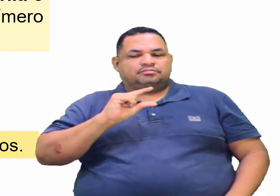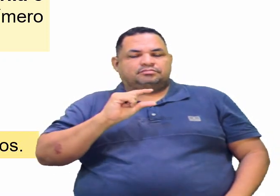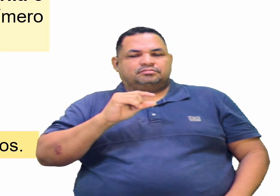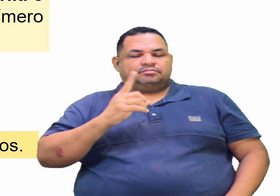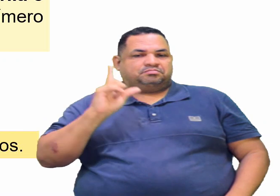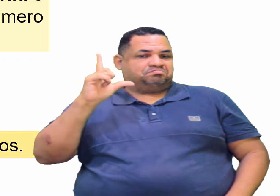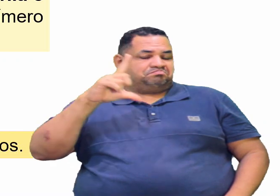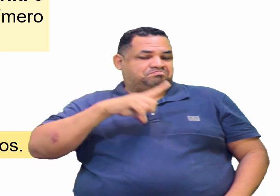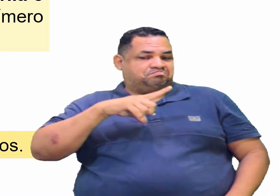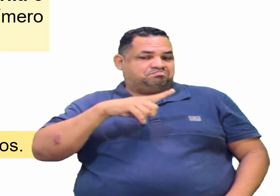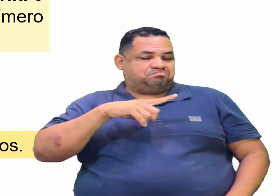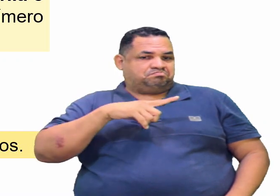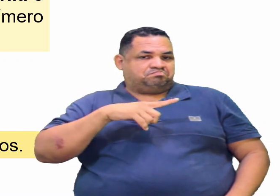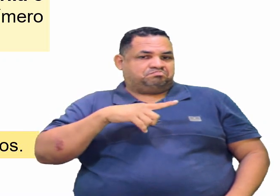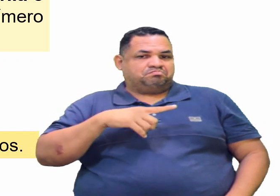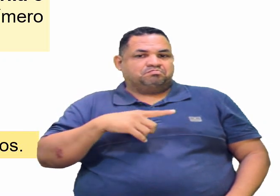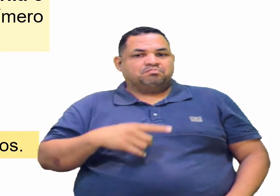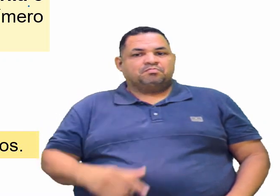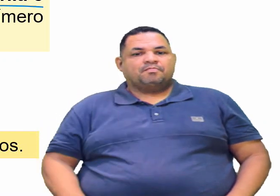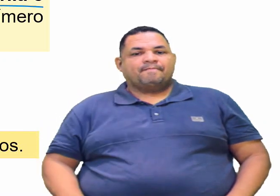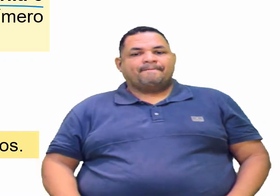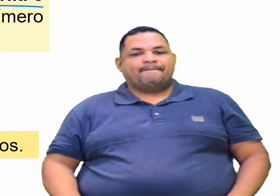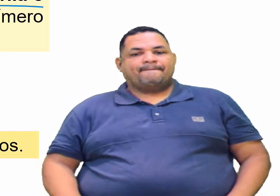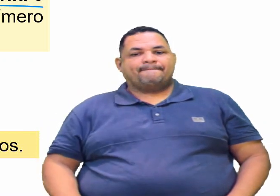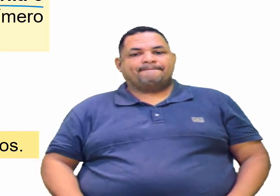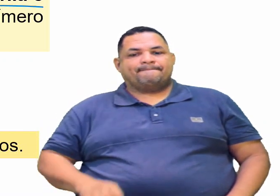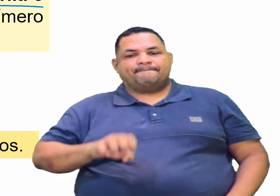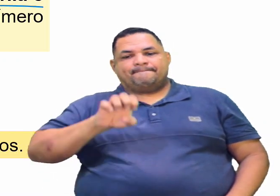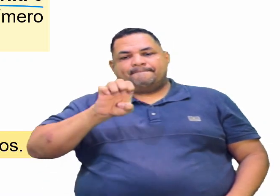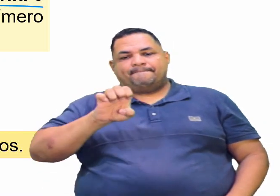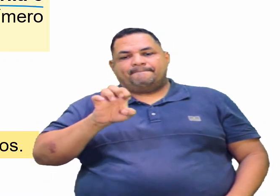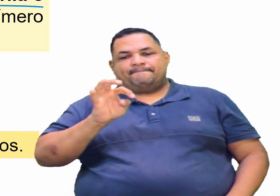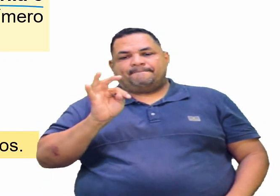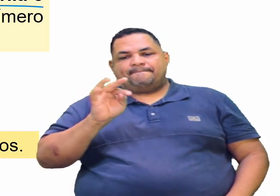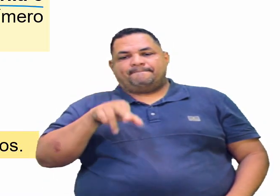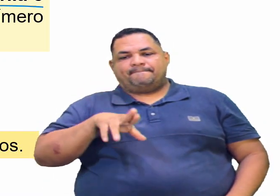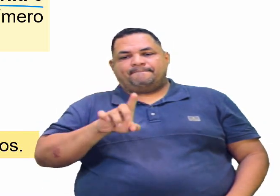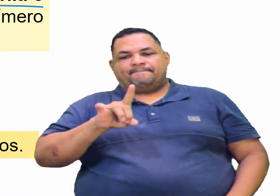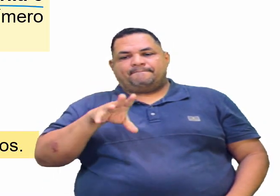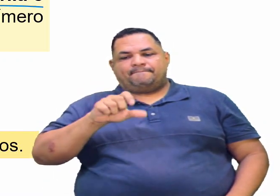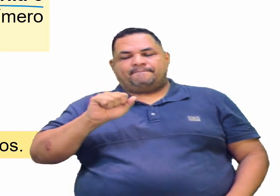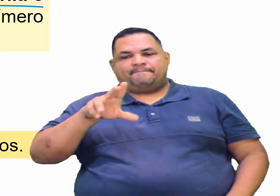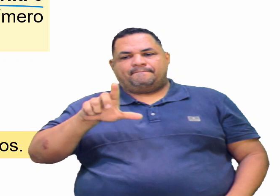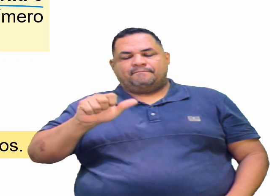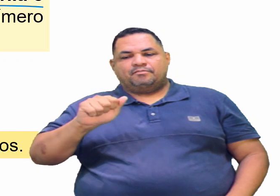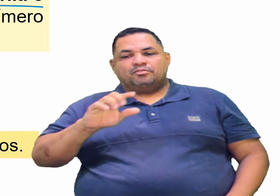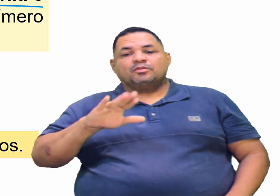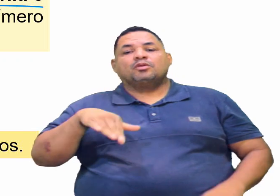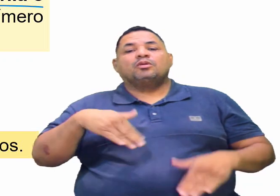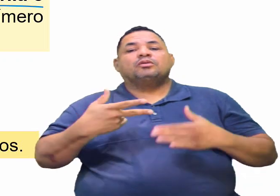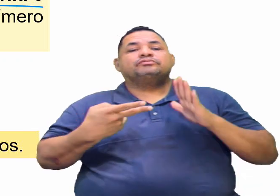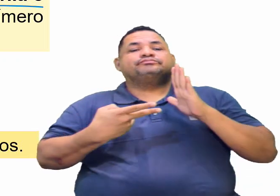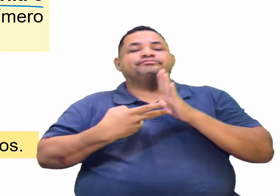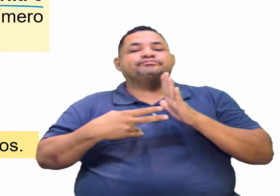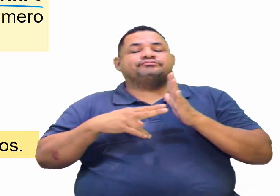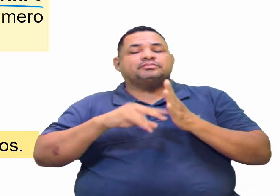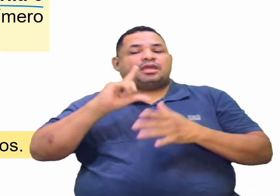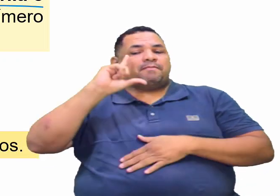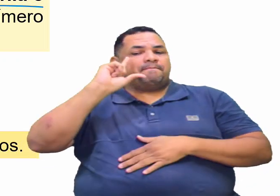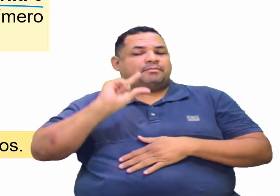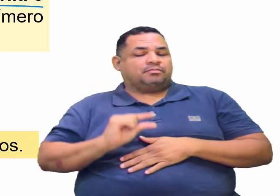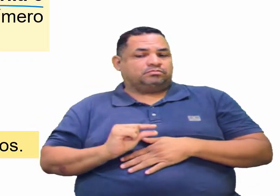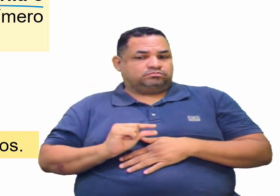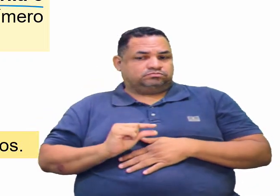que nós temos é a etanonitrila. O que isso quer dizer, gente? Se ela é a